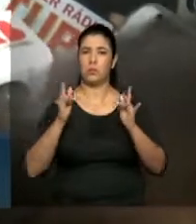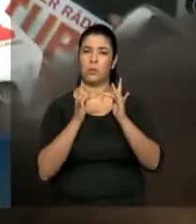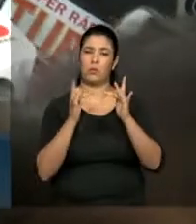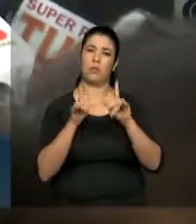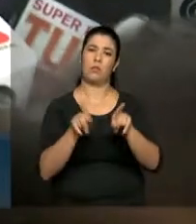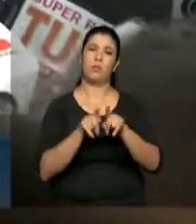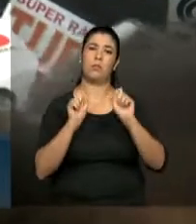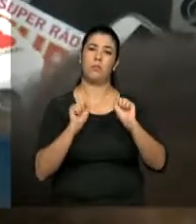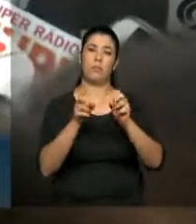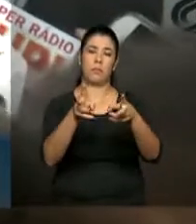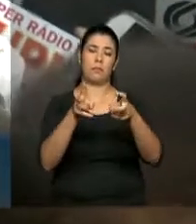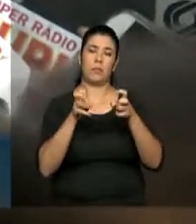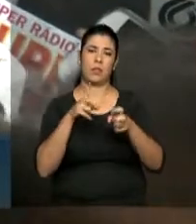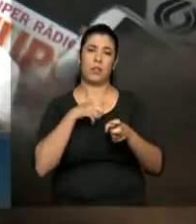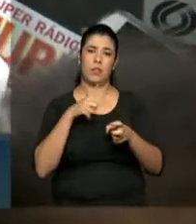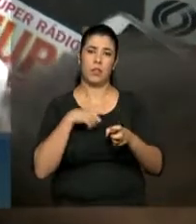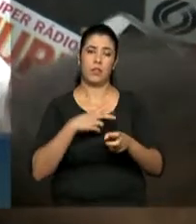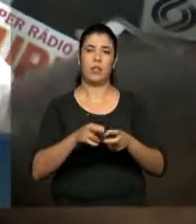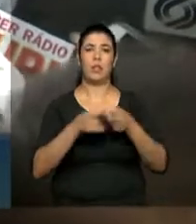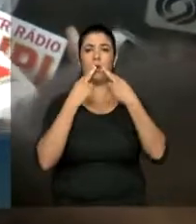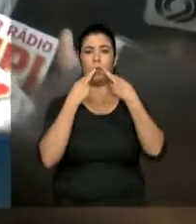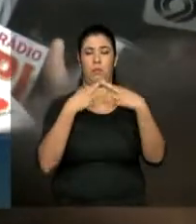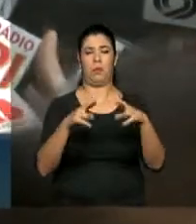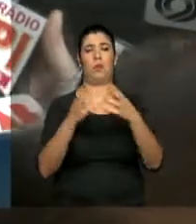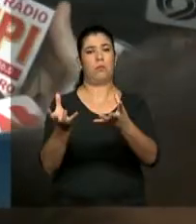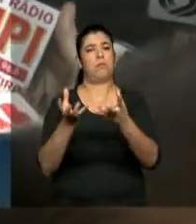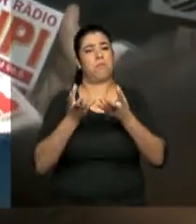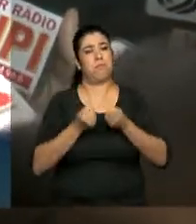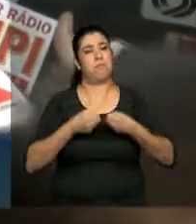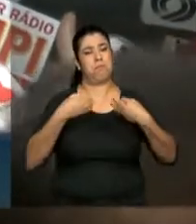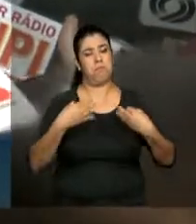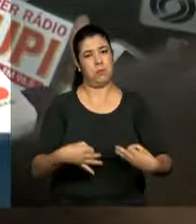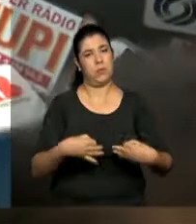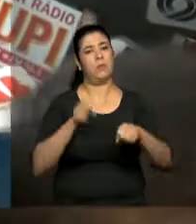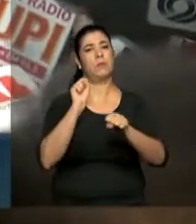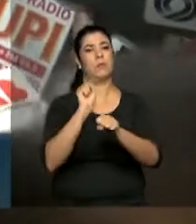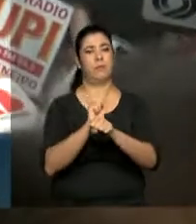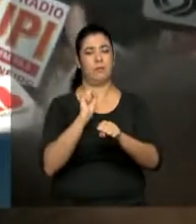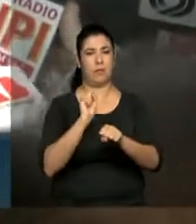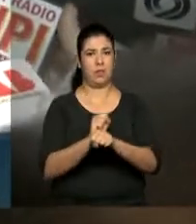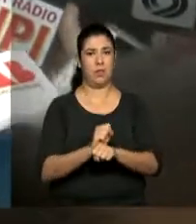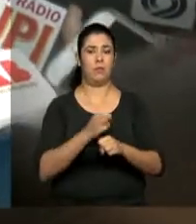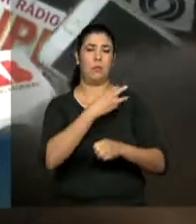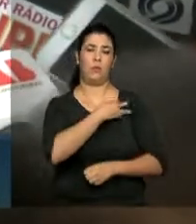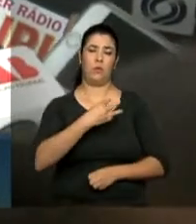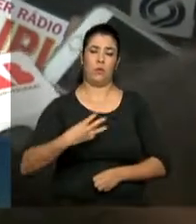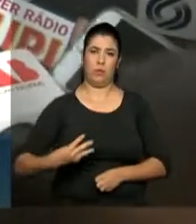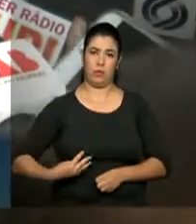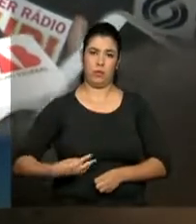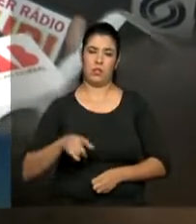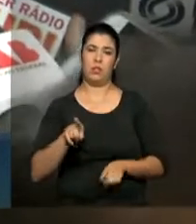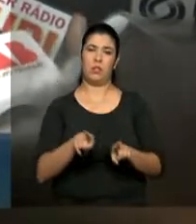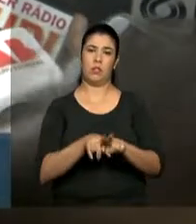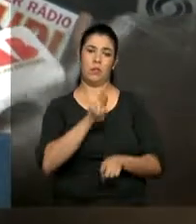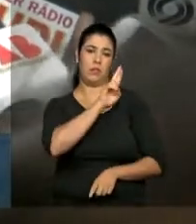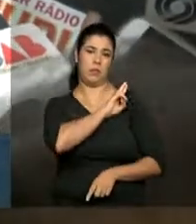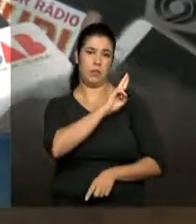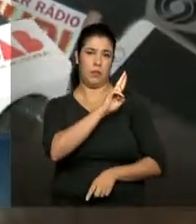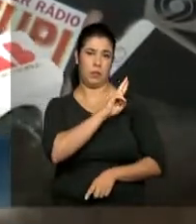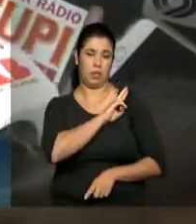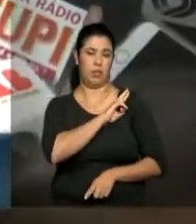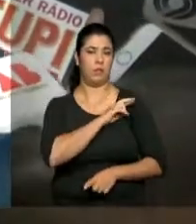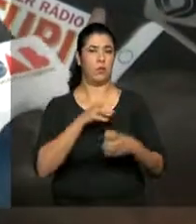tem visto que elas têm tido uma recepção. Aguardamos, e os ministros responsáveis